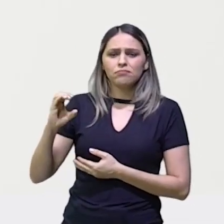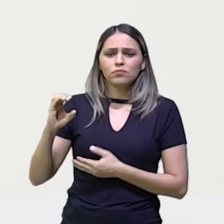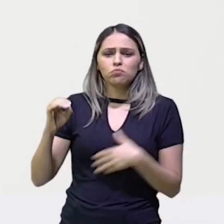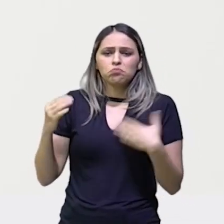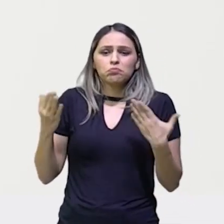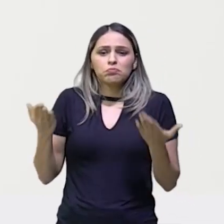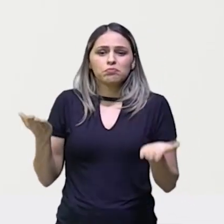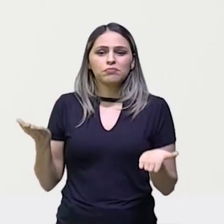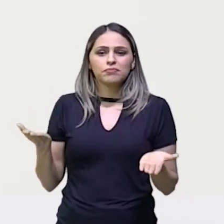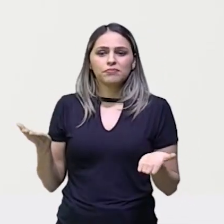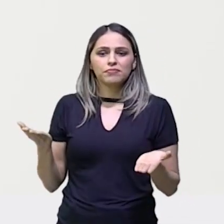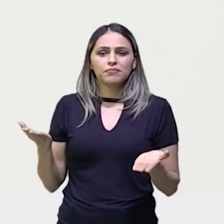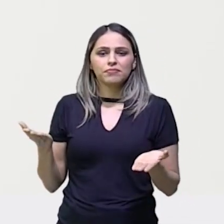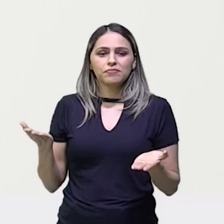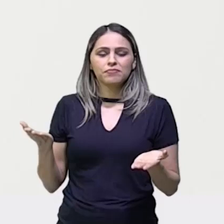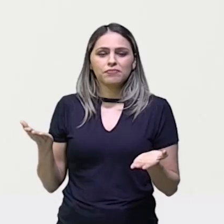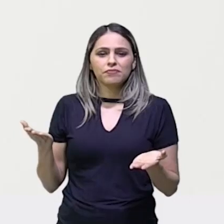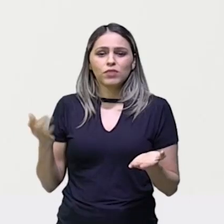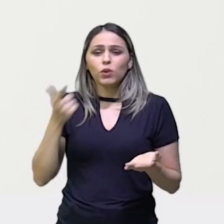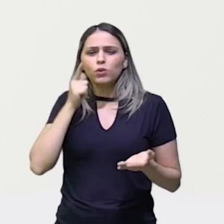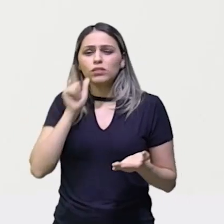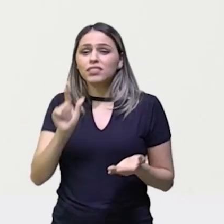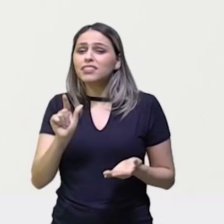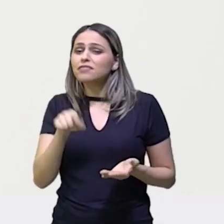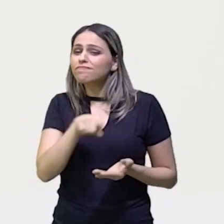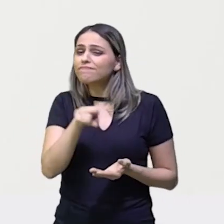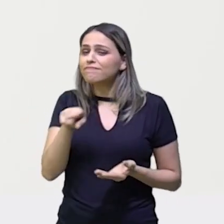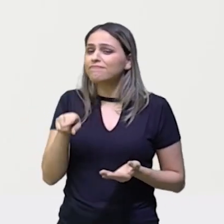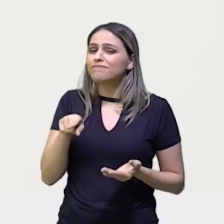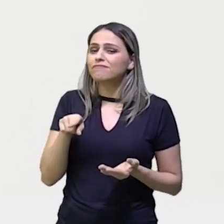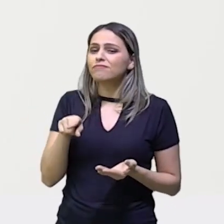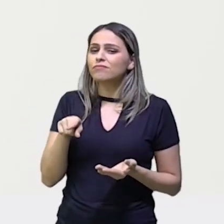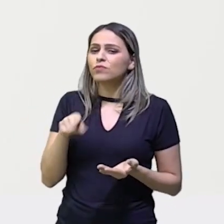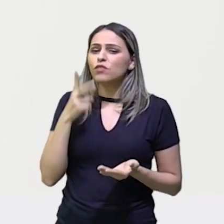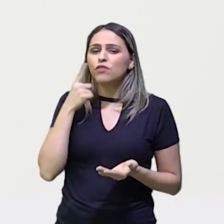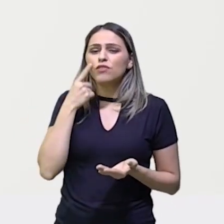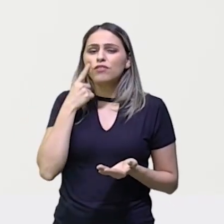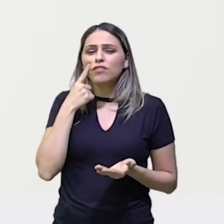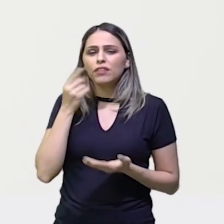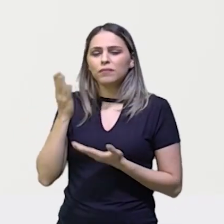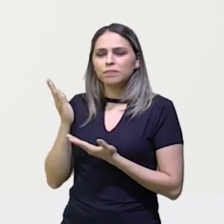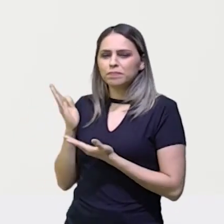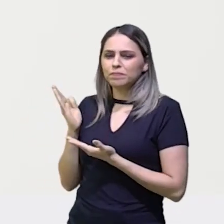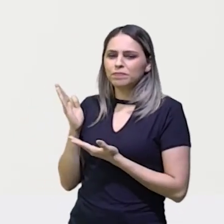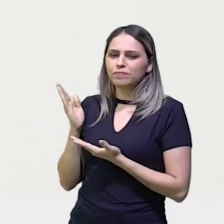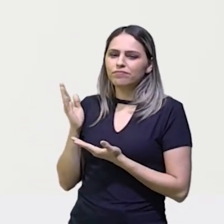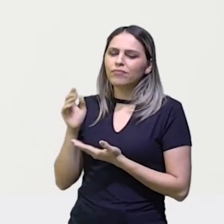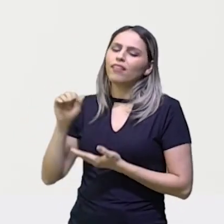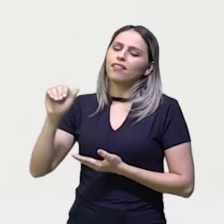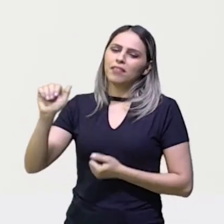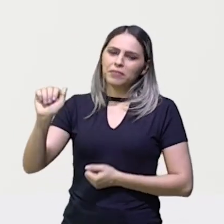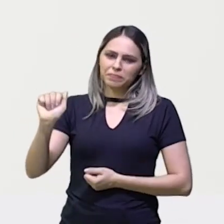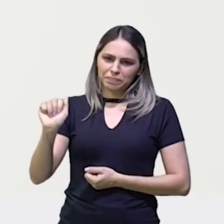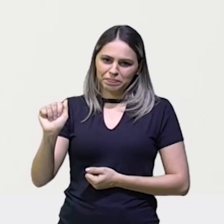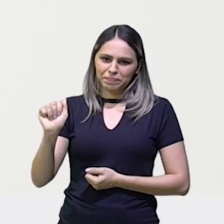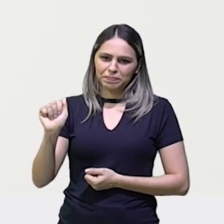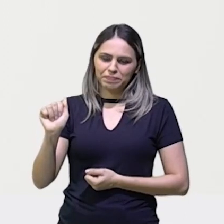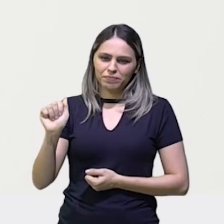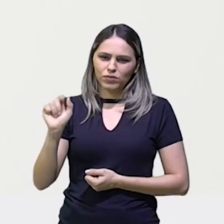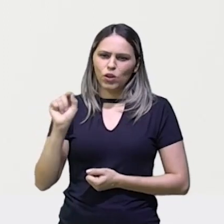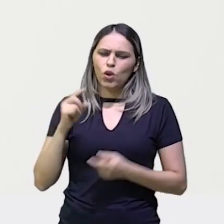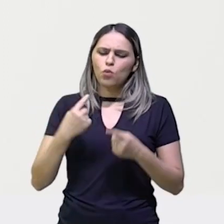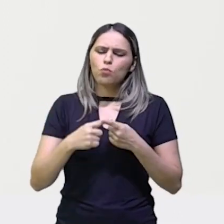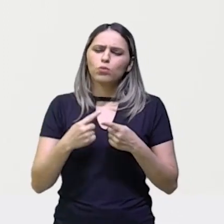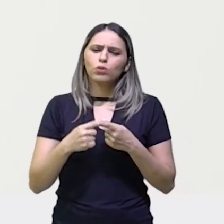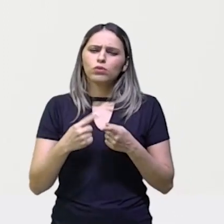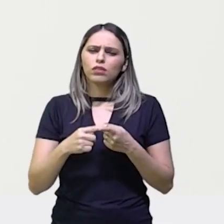a letra C? Conseguiram desvendar o desafio? Vamos ver? É a letra A. Por que que é a letra